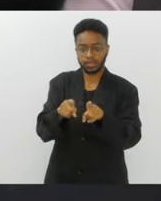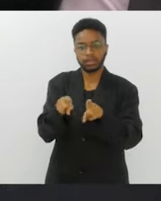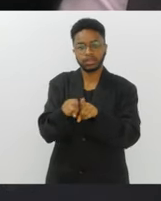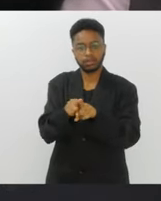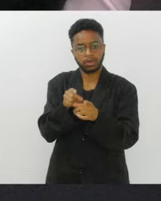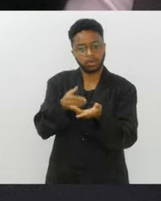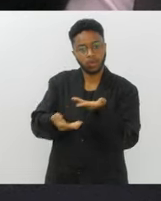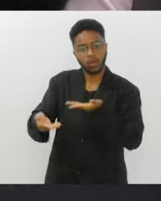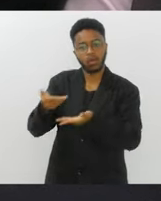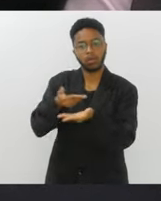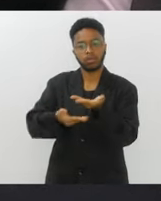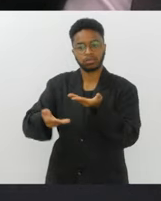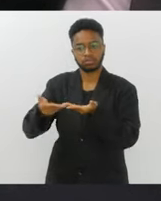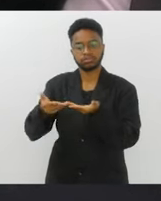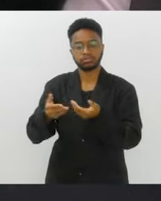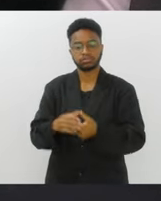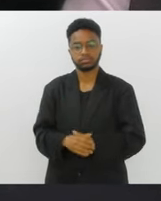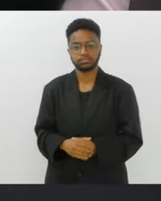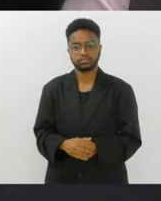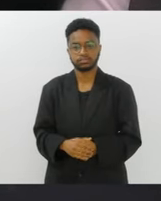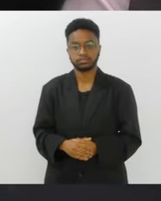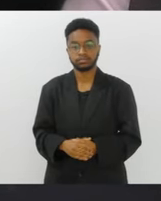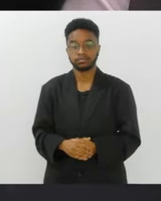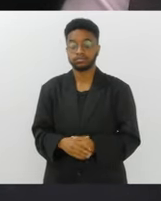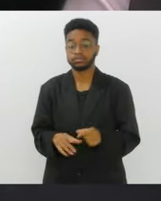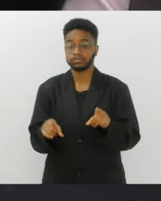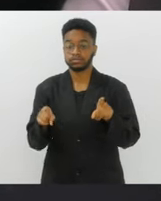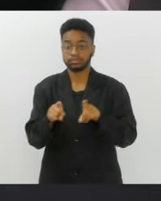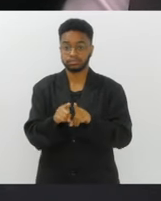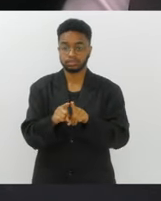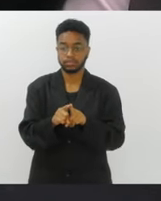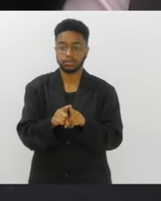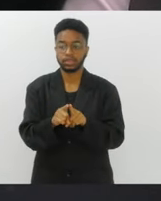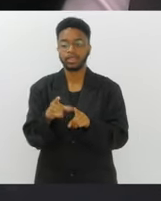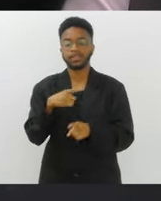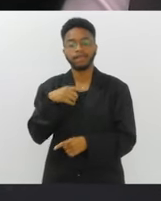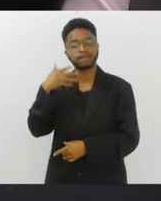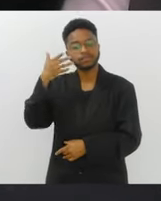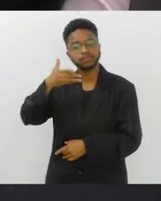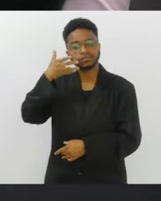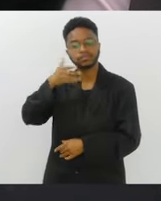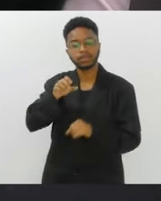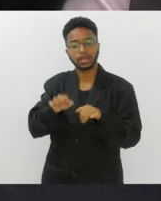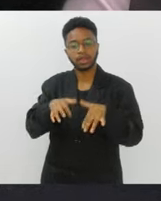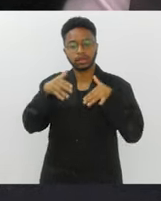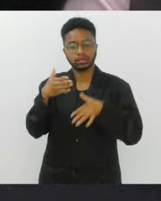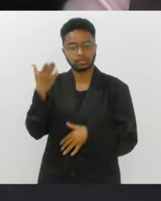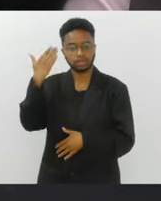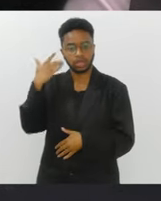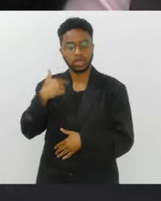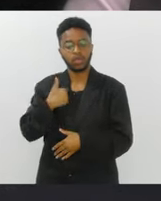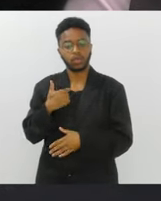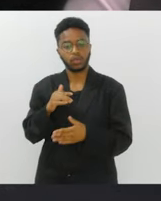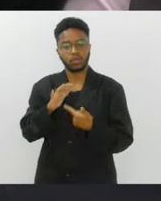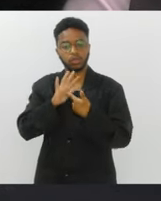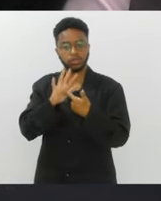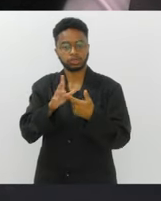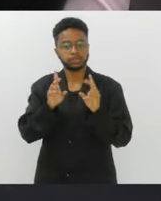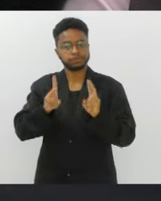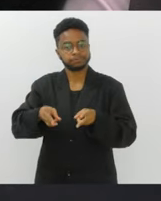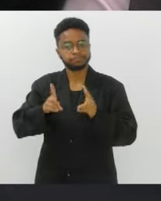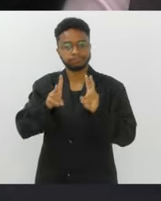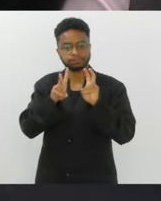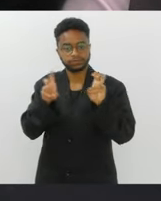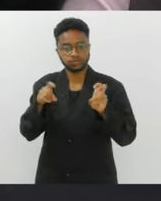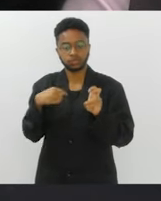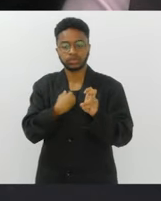colaborativa, inclusive, numa fala, numa audiência pública anterior, eu coloquei dessa mesma forma, a gente